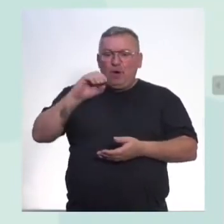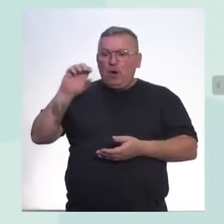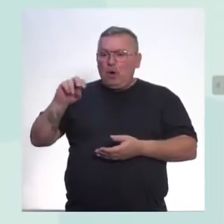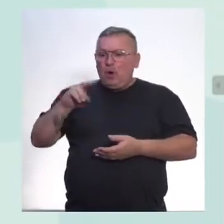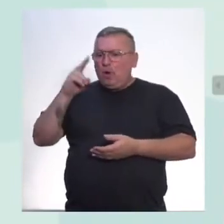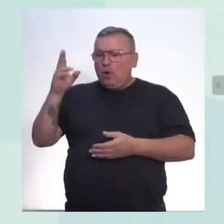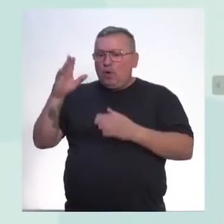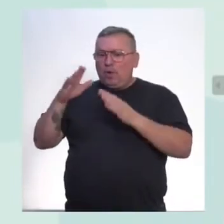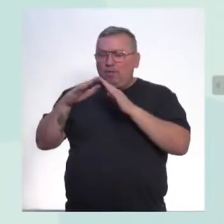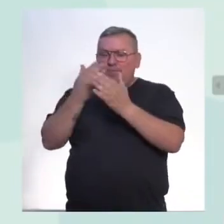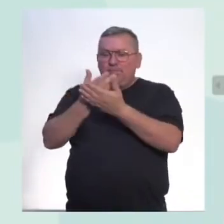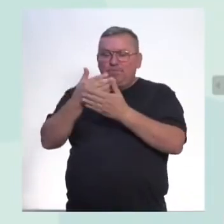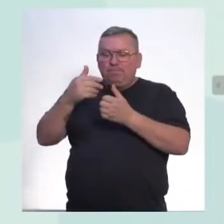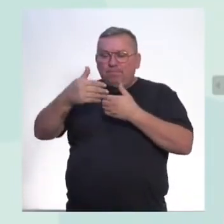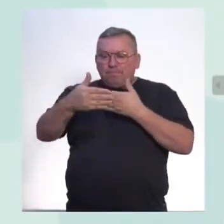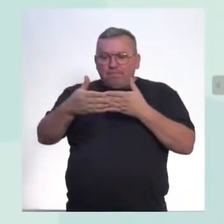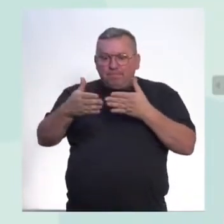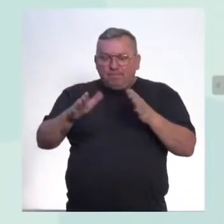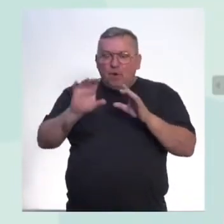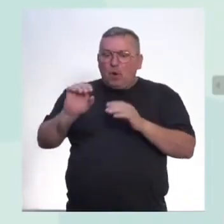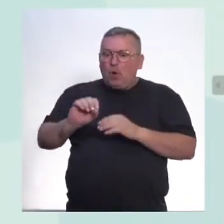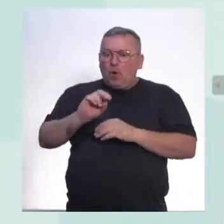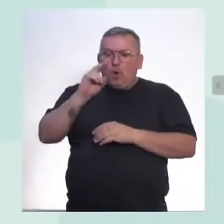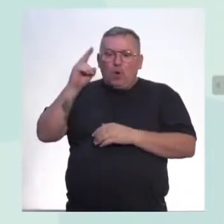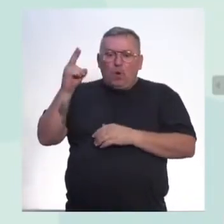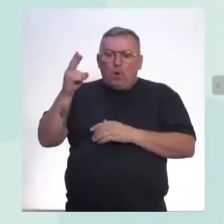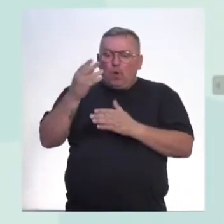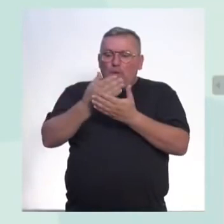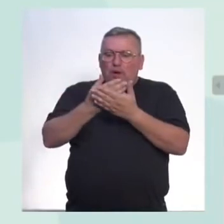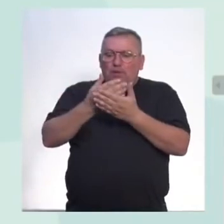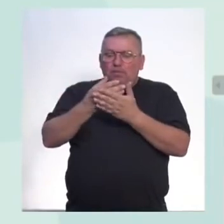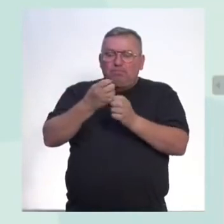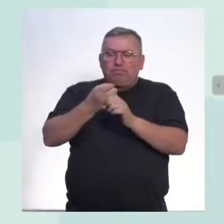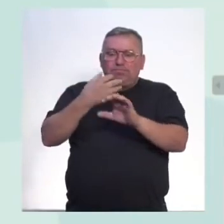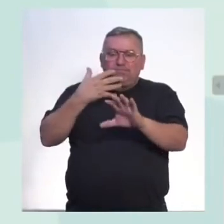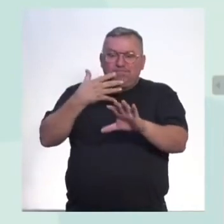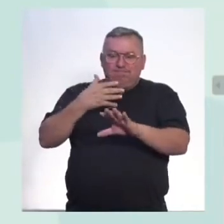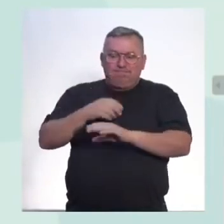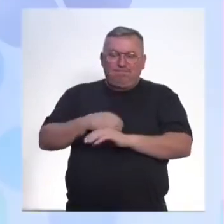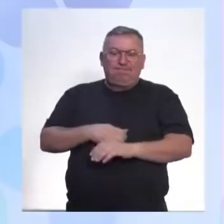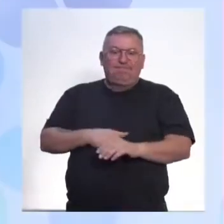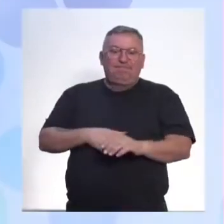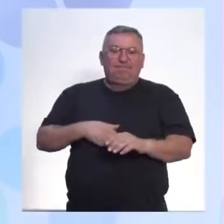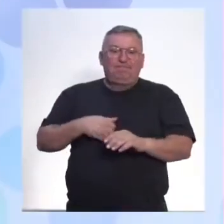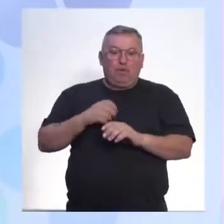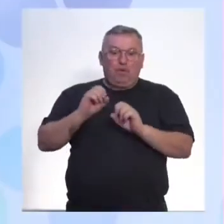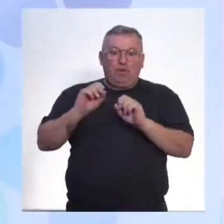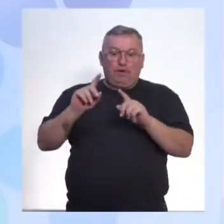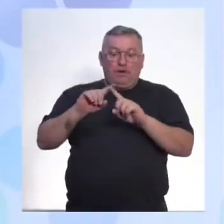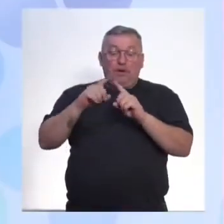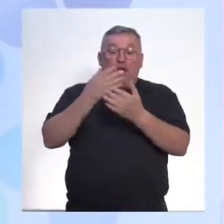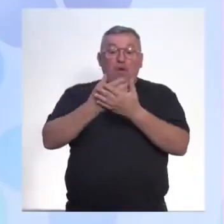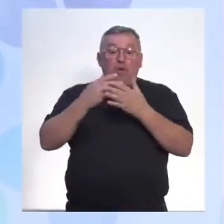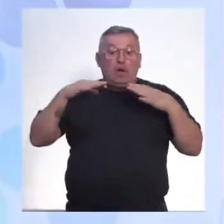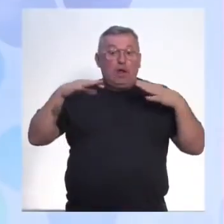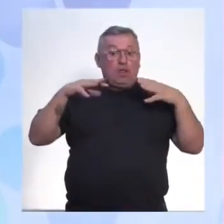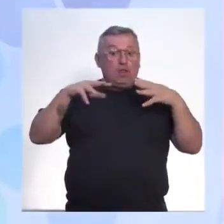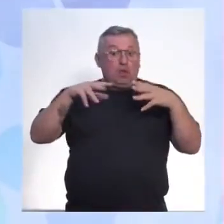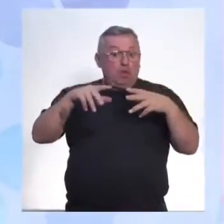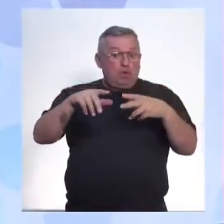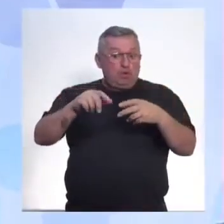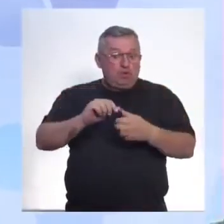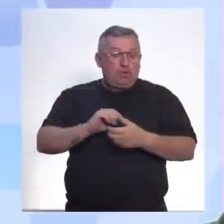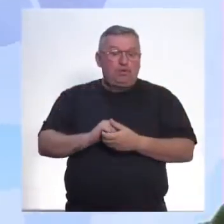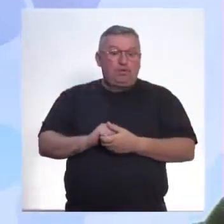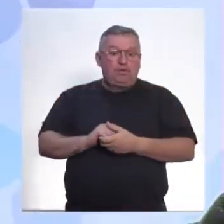seja lá na sala de aula, ou seja uma aula remota. Tudo bem? Então, é essa a ideia. Aula para todos. Tudo bem?